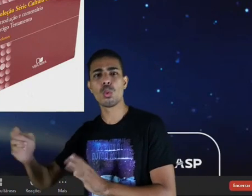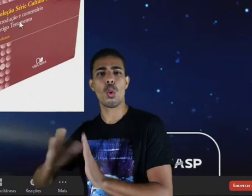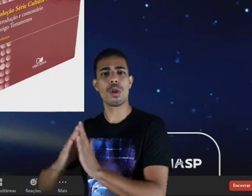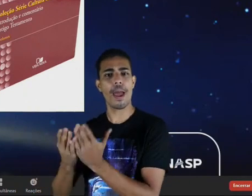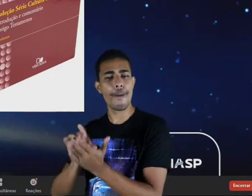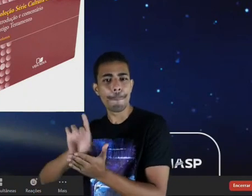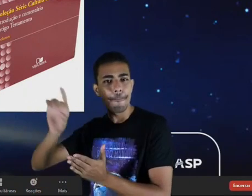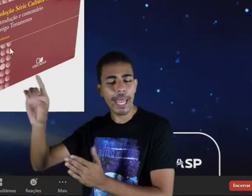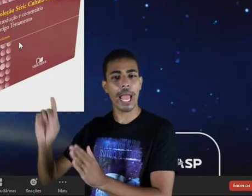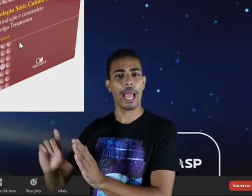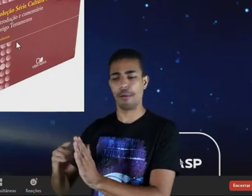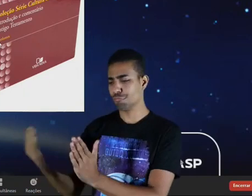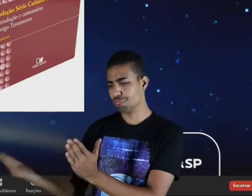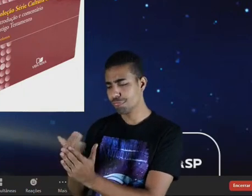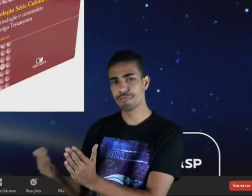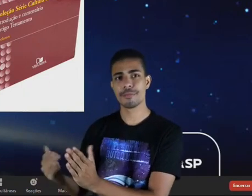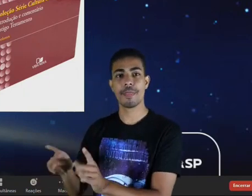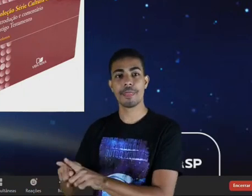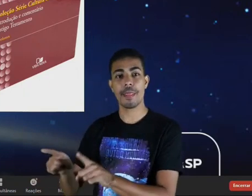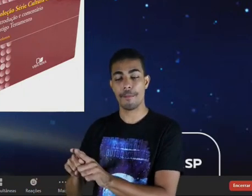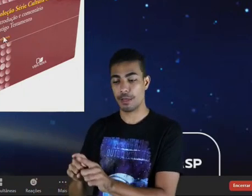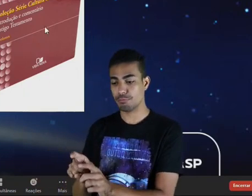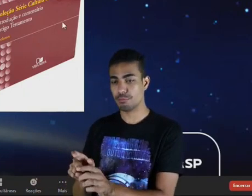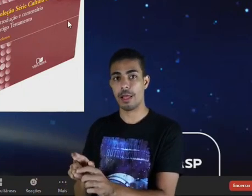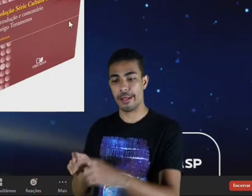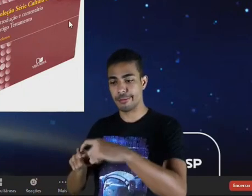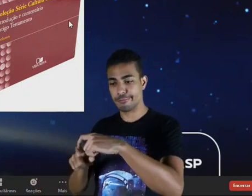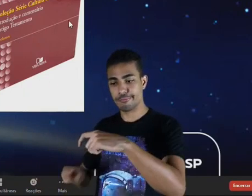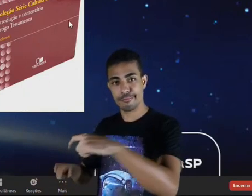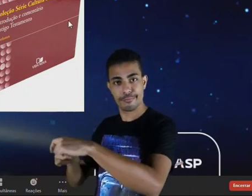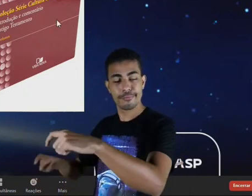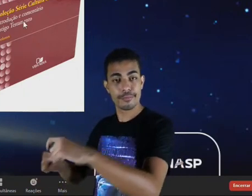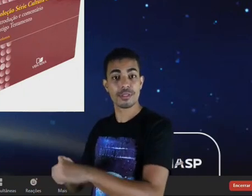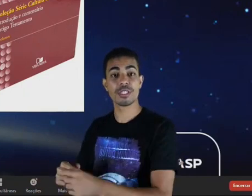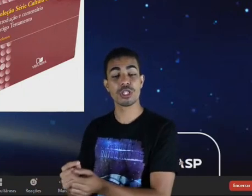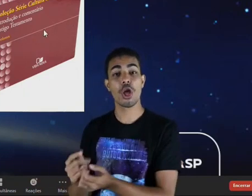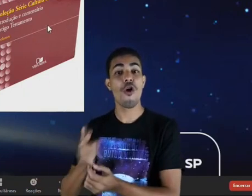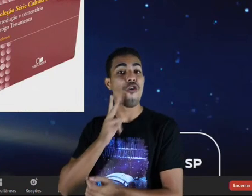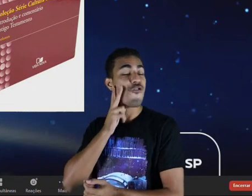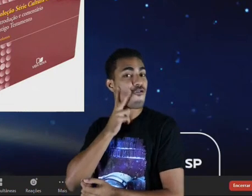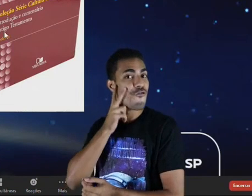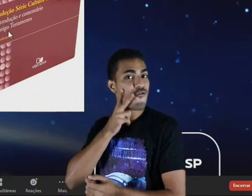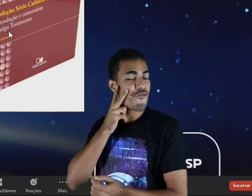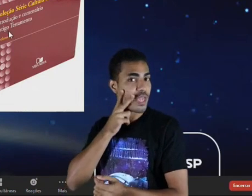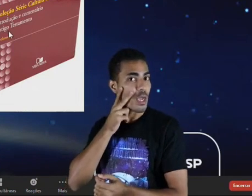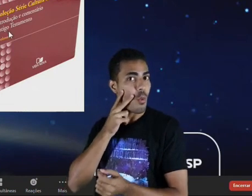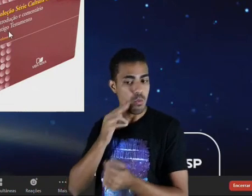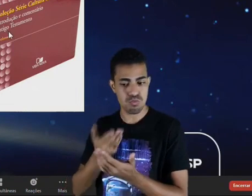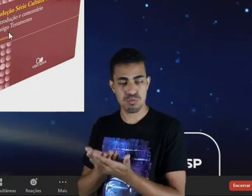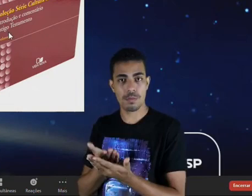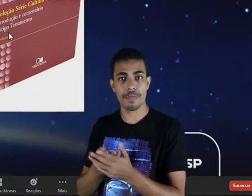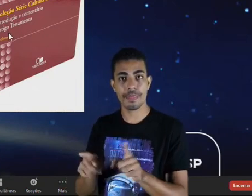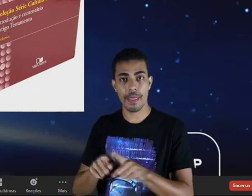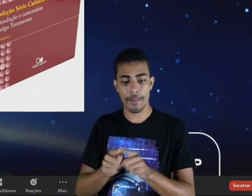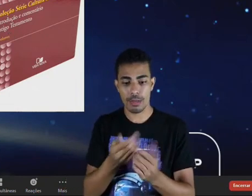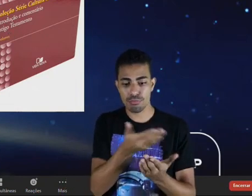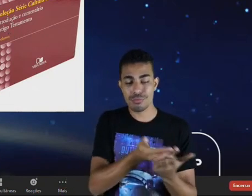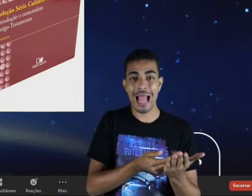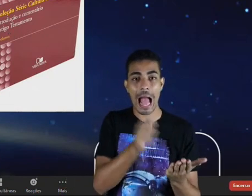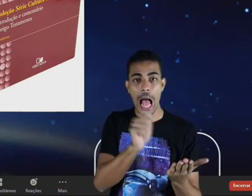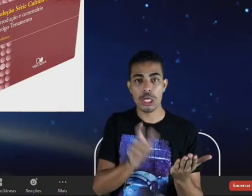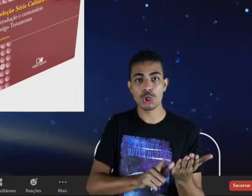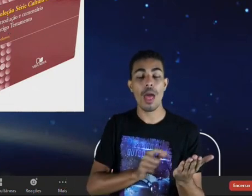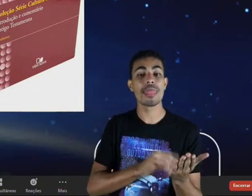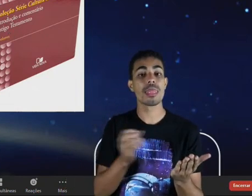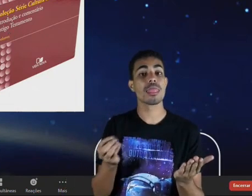Nova. Os livros de capa vinho são comentários do Antigo Testamento. Os de capa azul são do Novo Testamento.